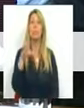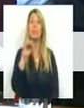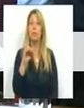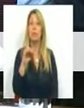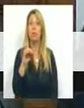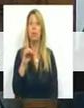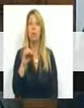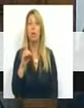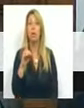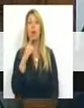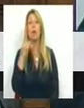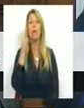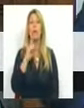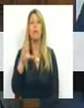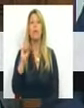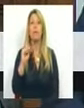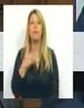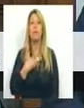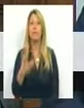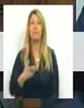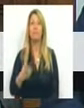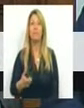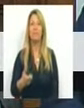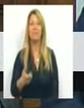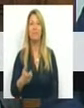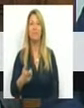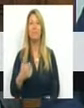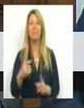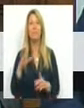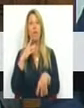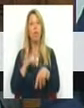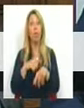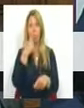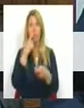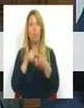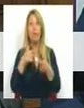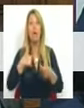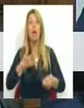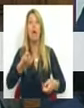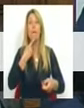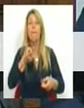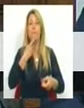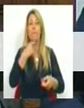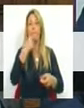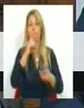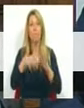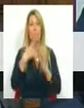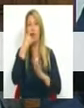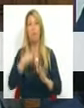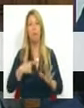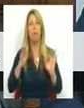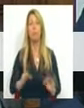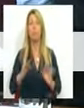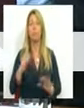dia 10 de dezembro foi o momento em que eu percebi que o plano ia falhar. Como